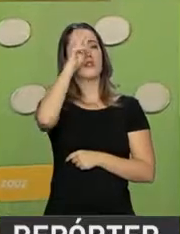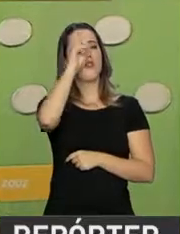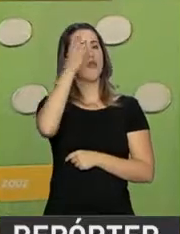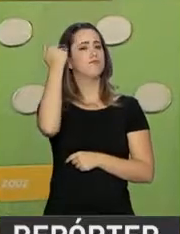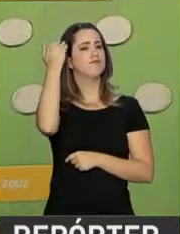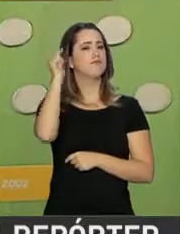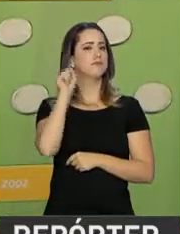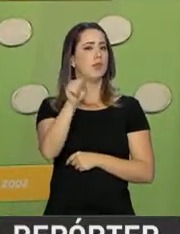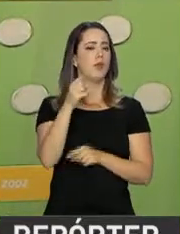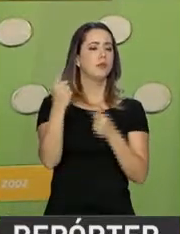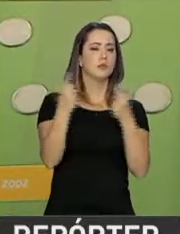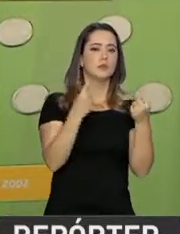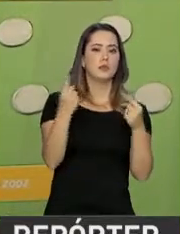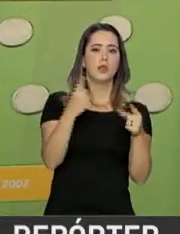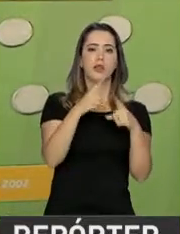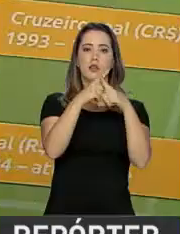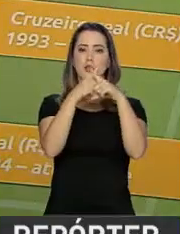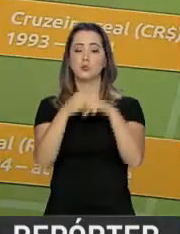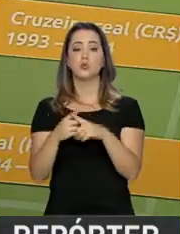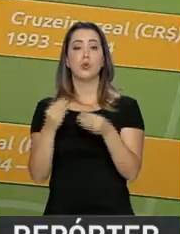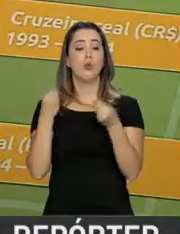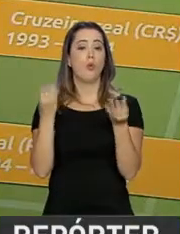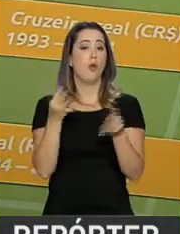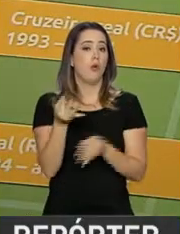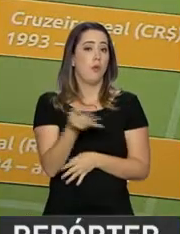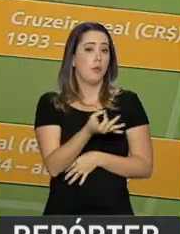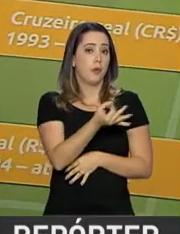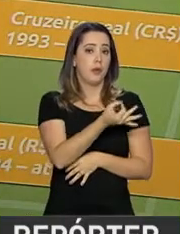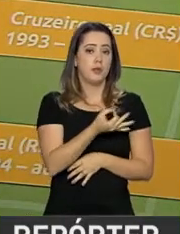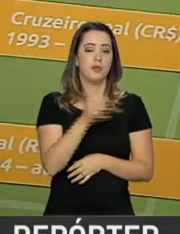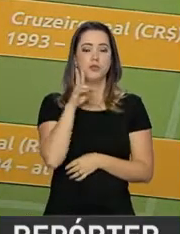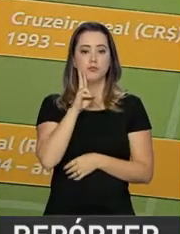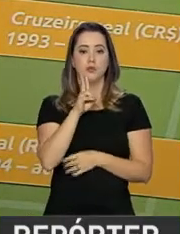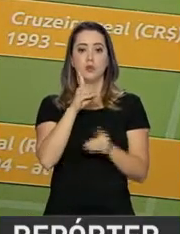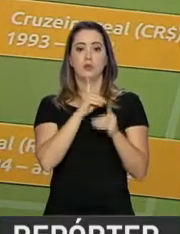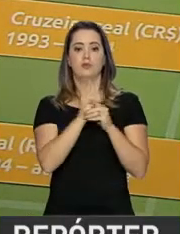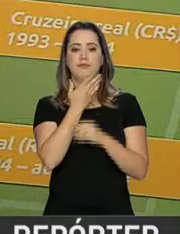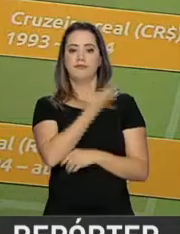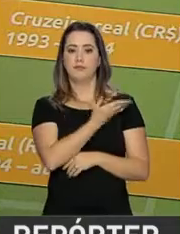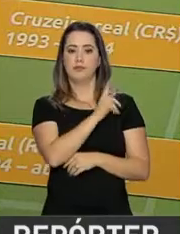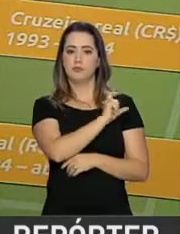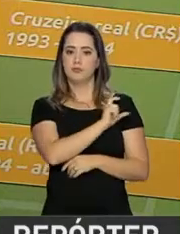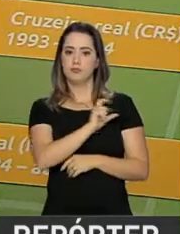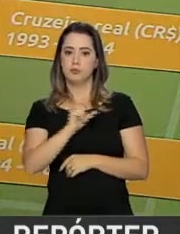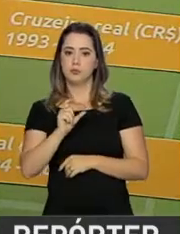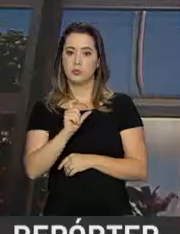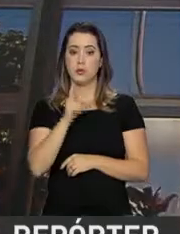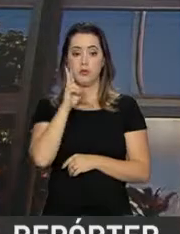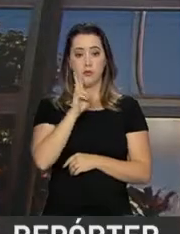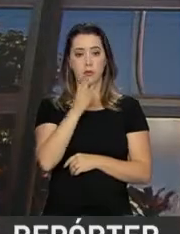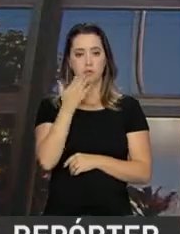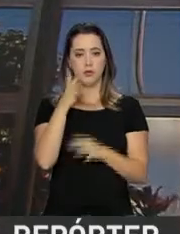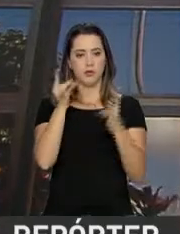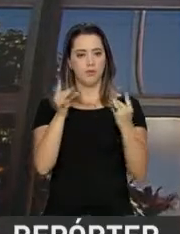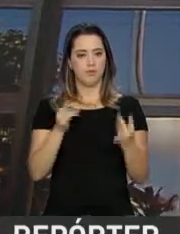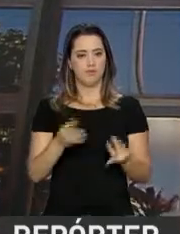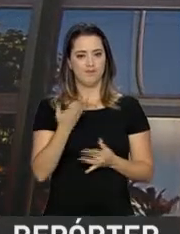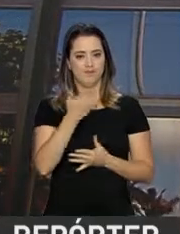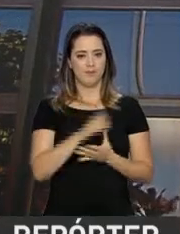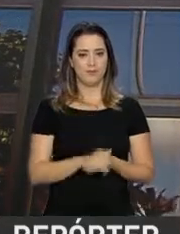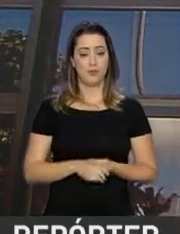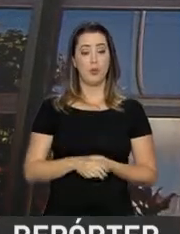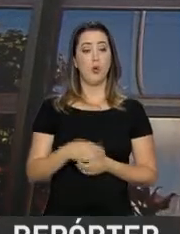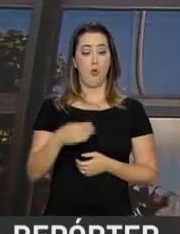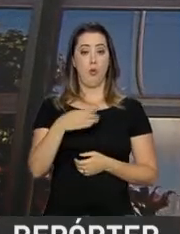moeda em cada mundial de copa do mundo pode descobrir lá olha só essa é uma das atrações da exposição do